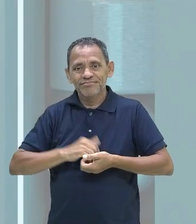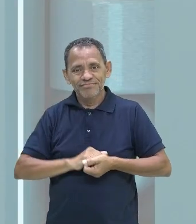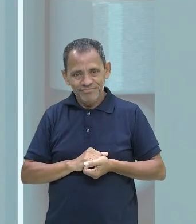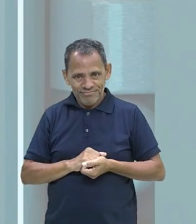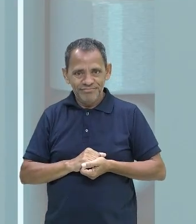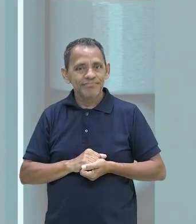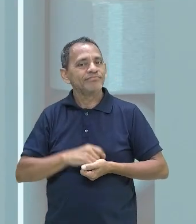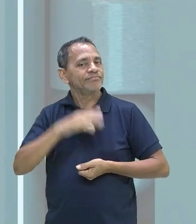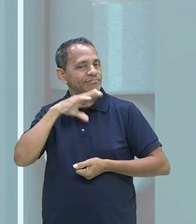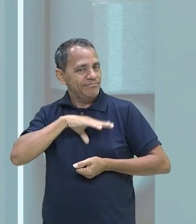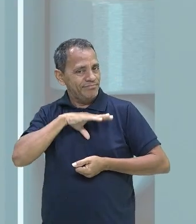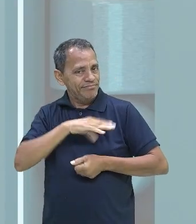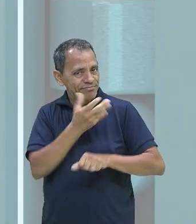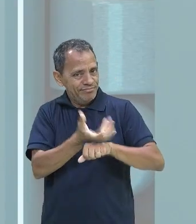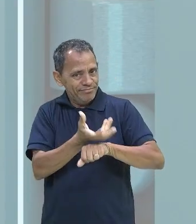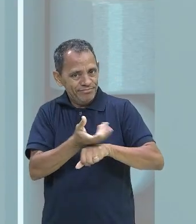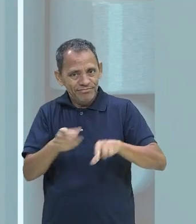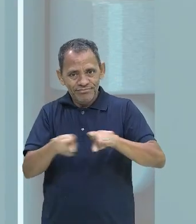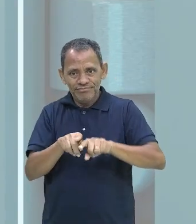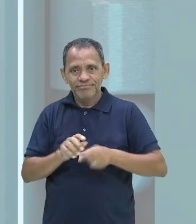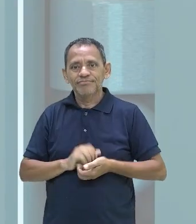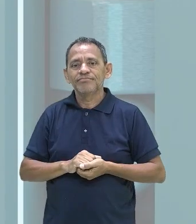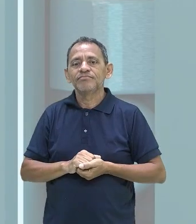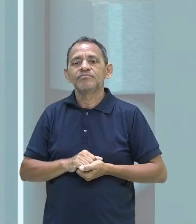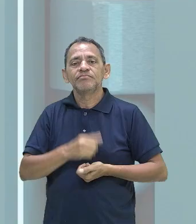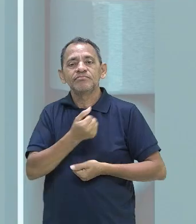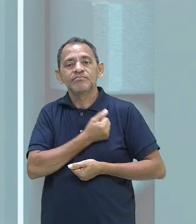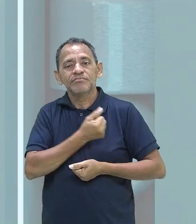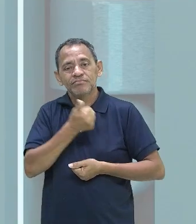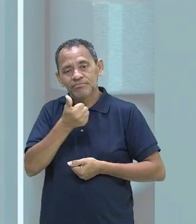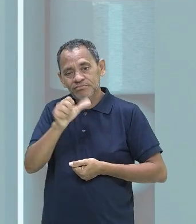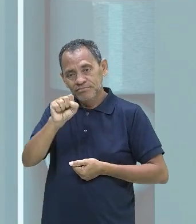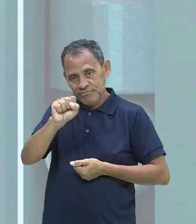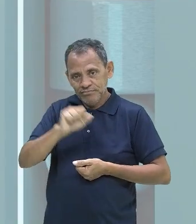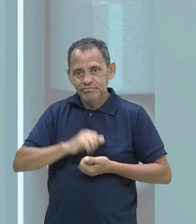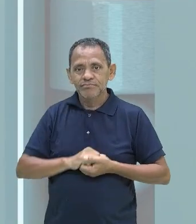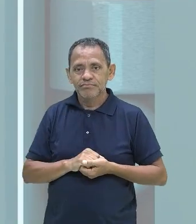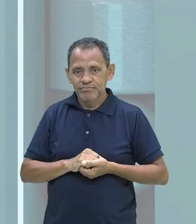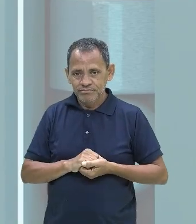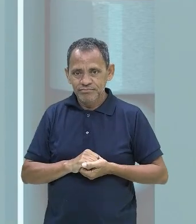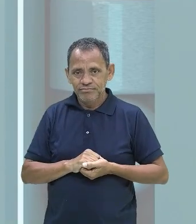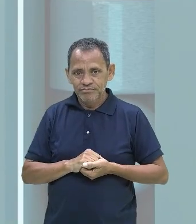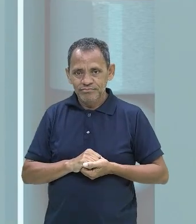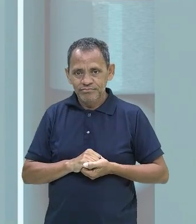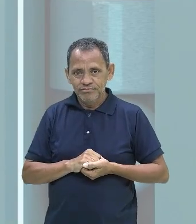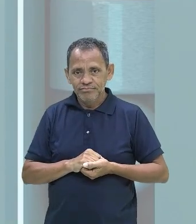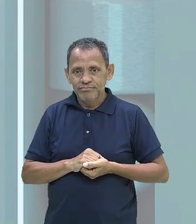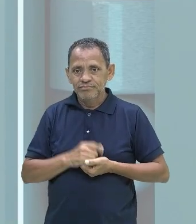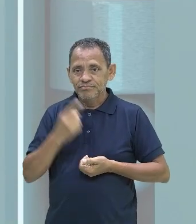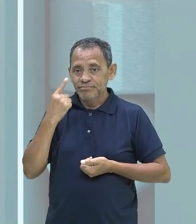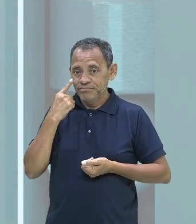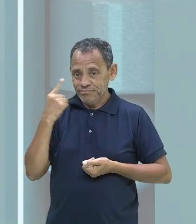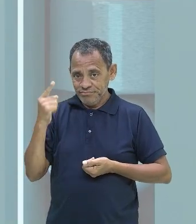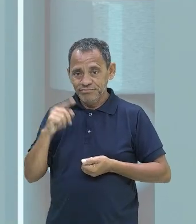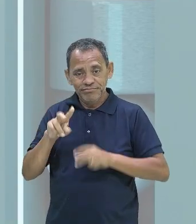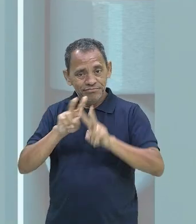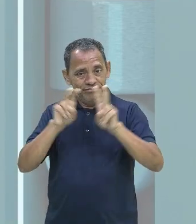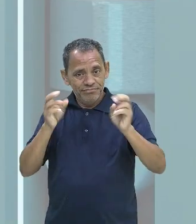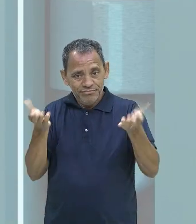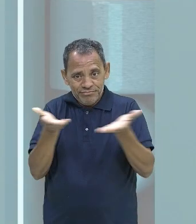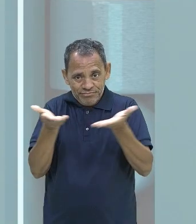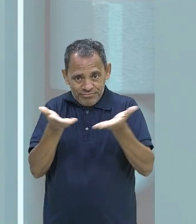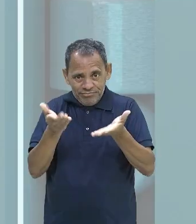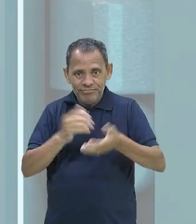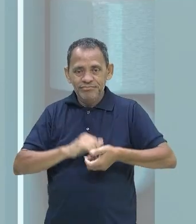língua portuguesa. Esta é a nossa aula 18 e nela nós teremos o que? Vamos observar aí na